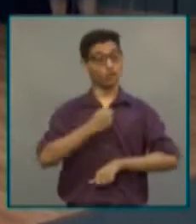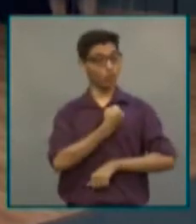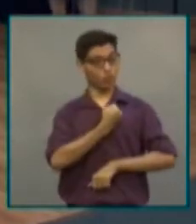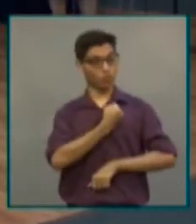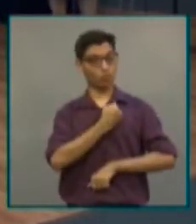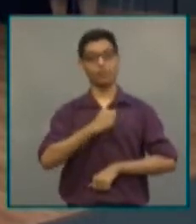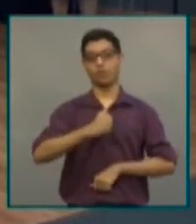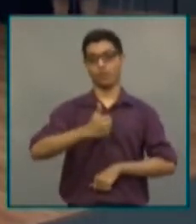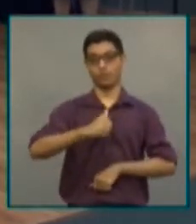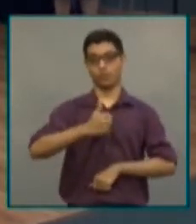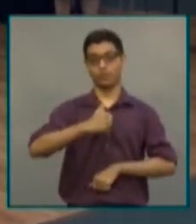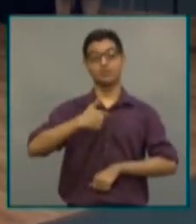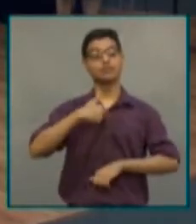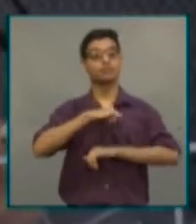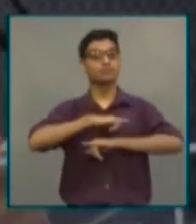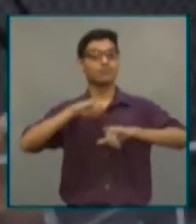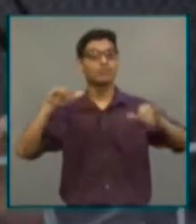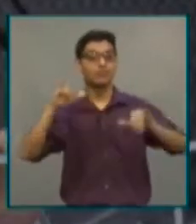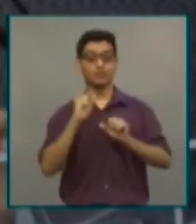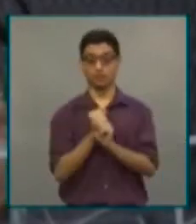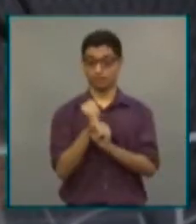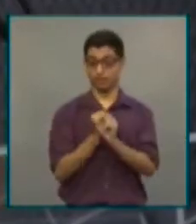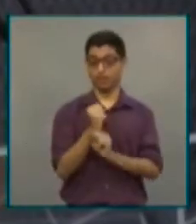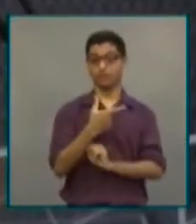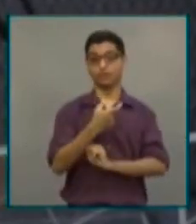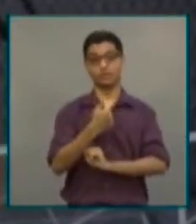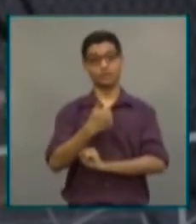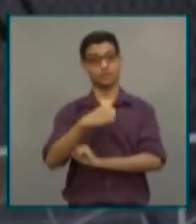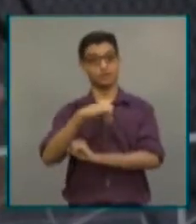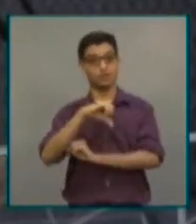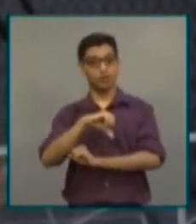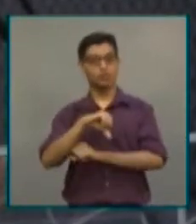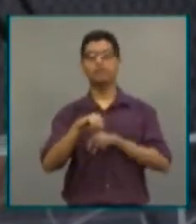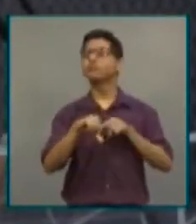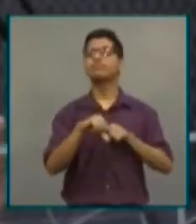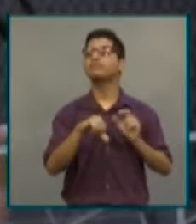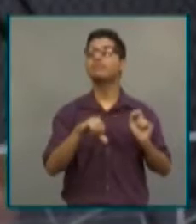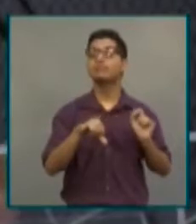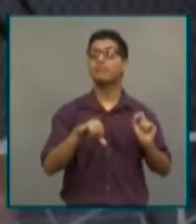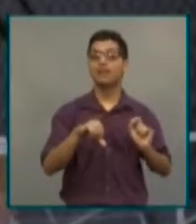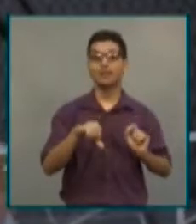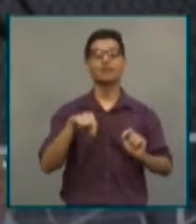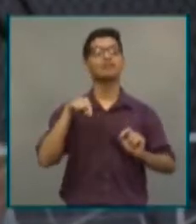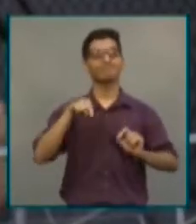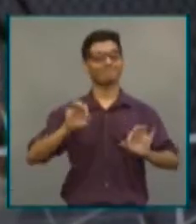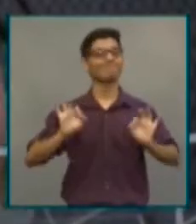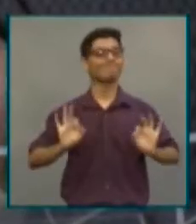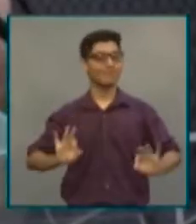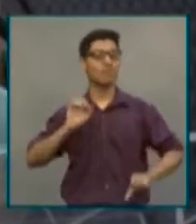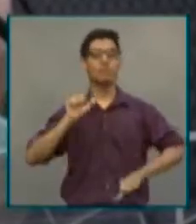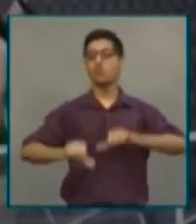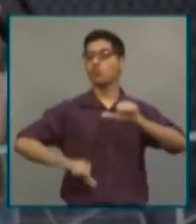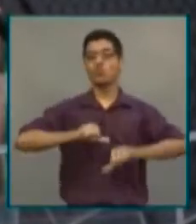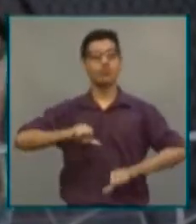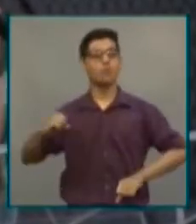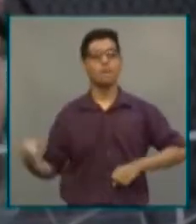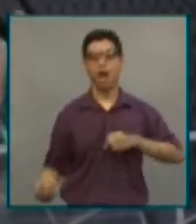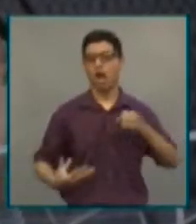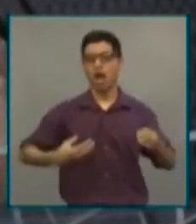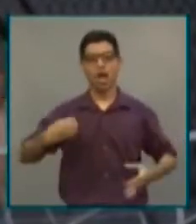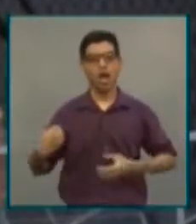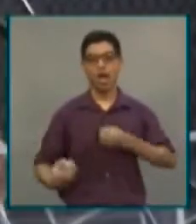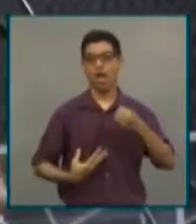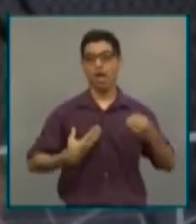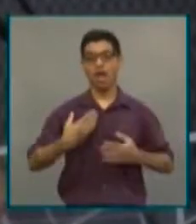digo a vocês, 2019 será o ano da mudança, da renovação. Iremos começar